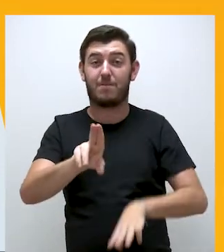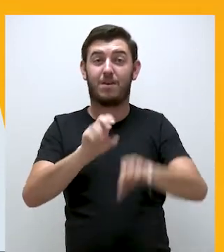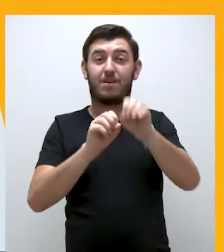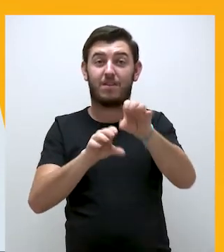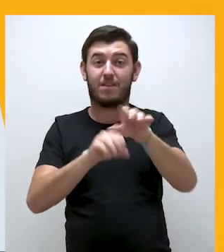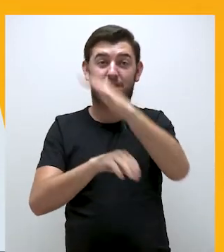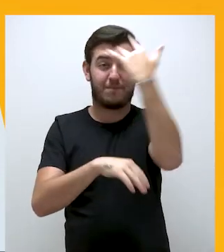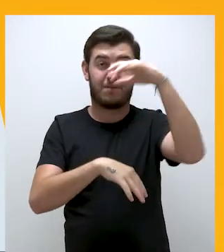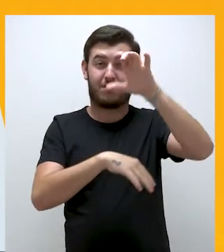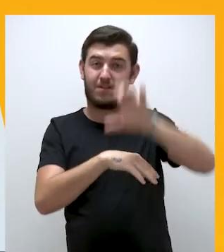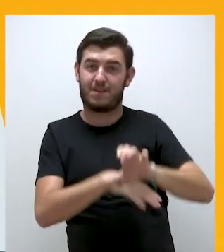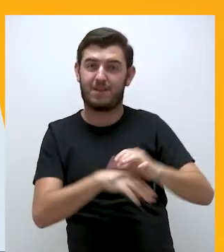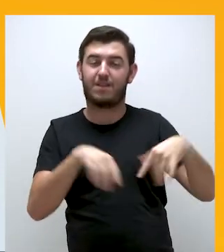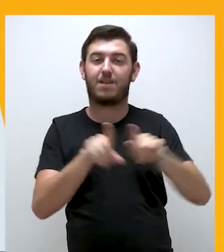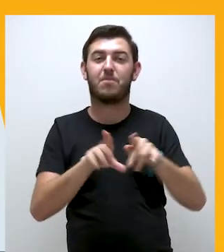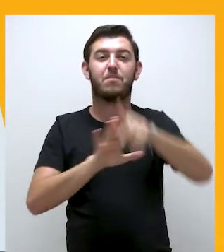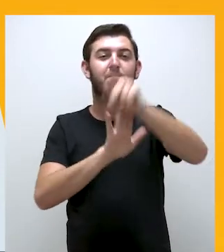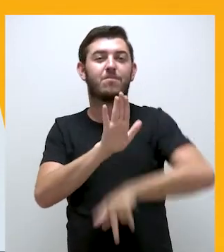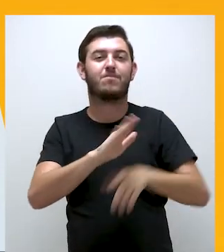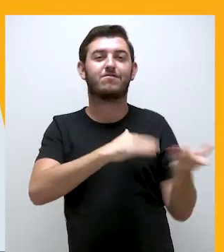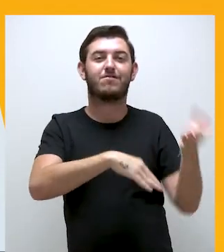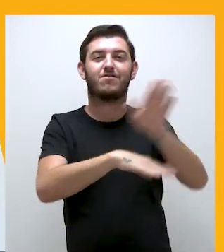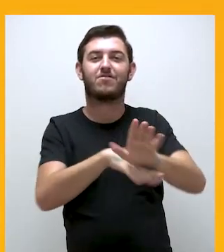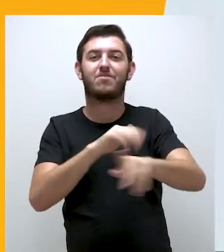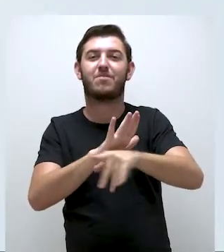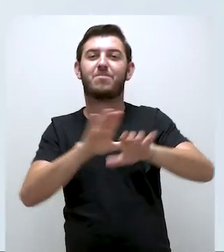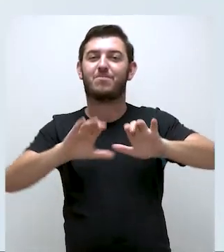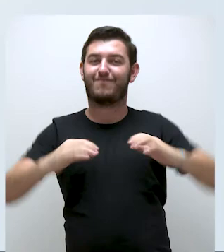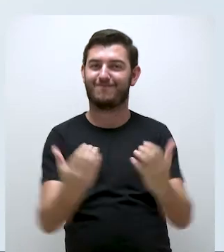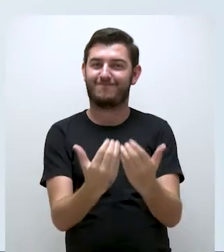seus projetos de extensão gratuitos para a comunidade.